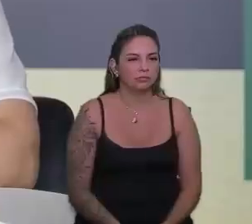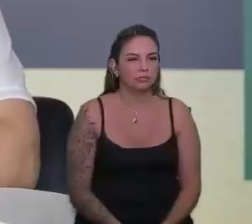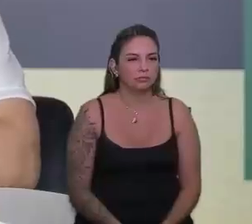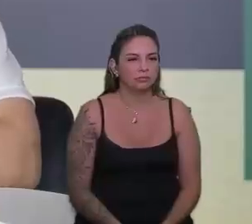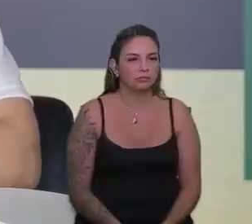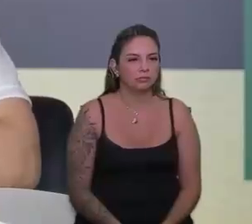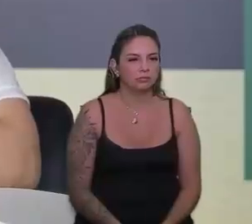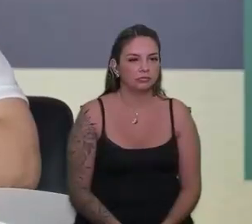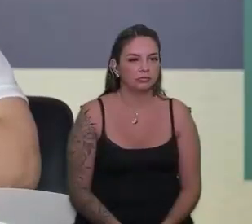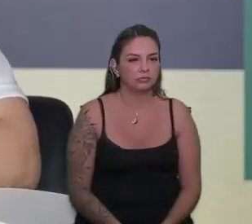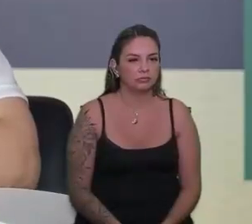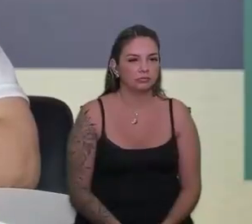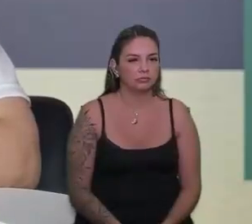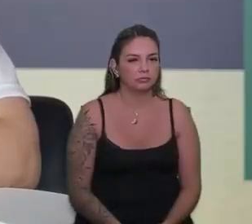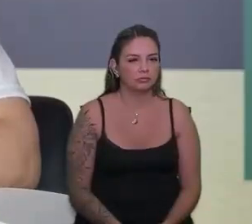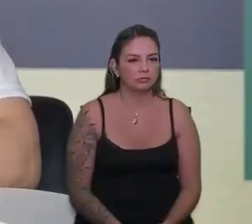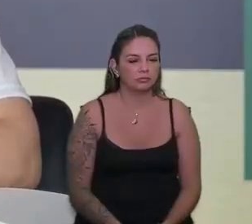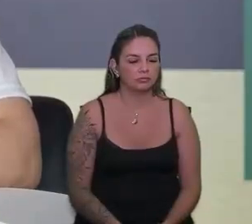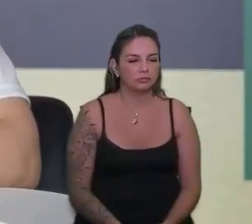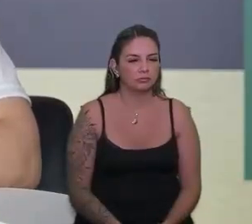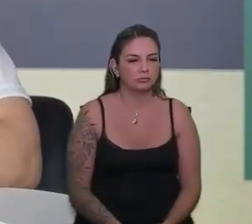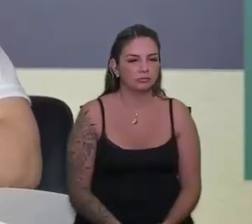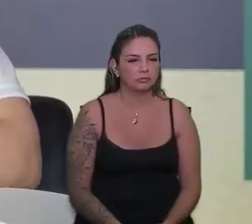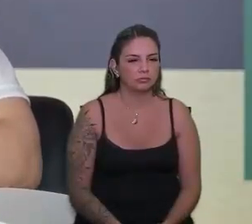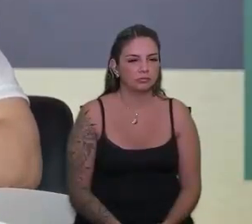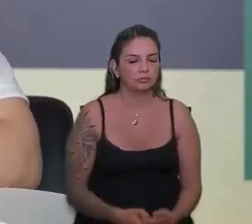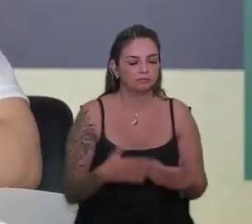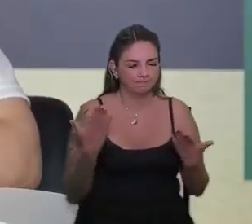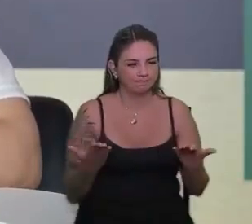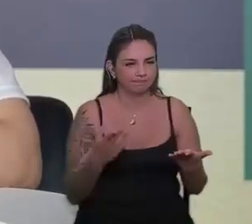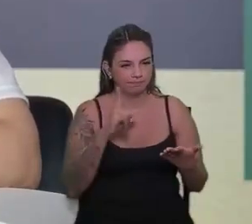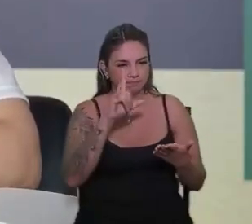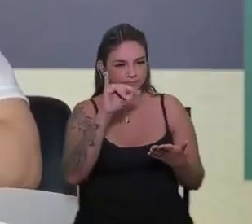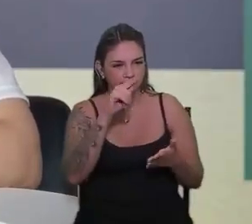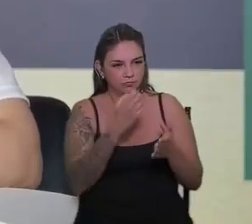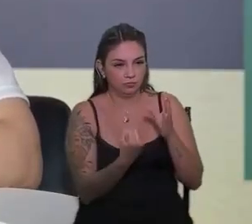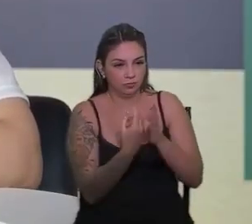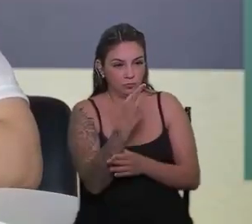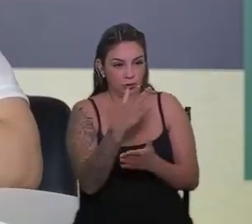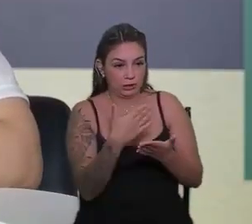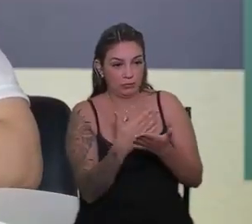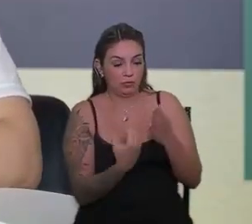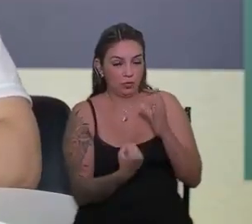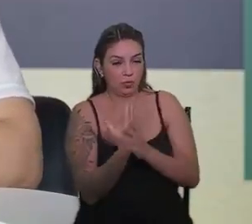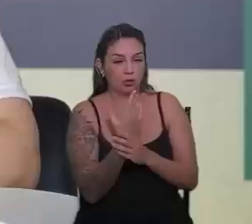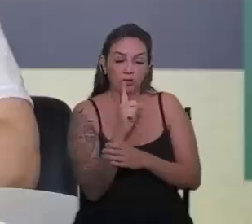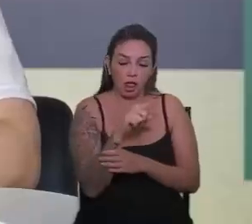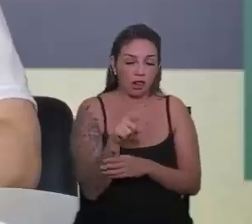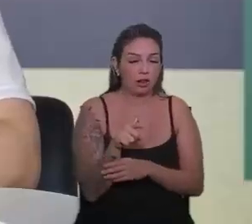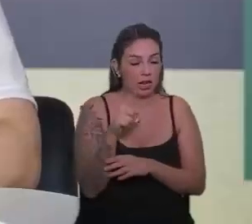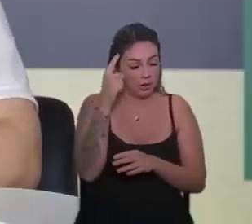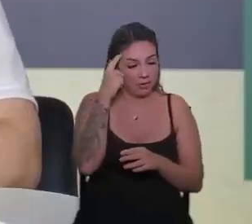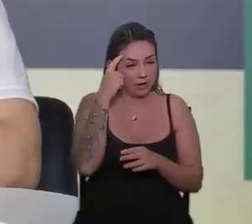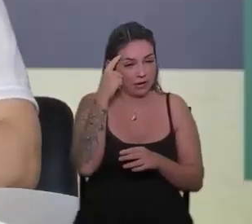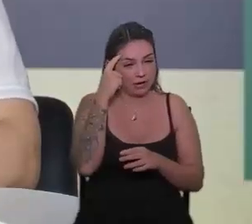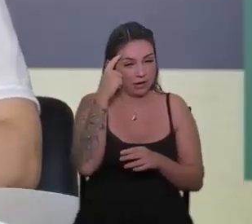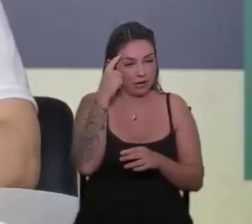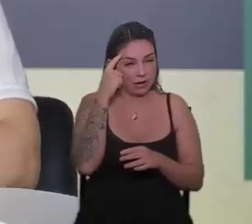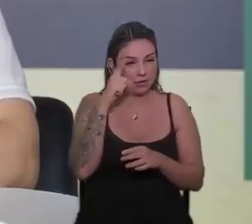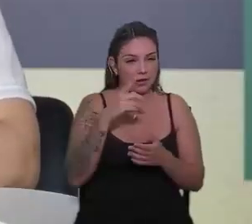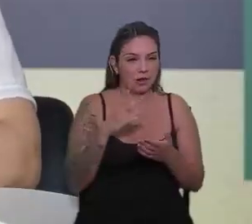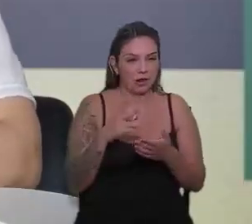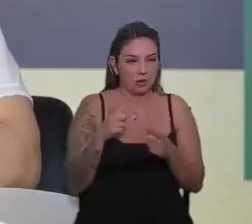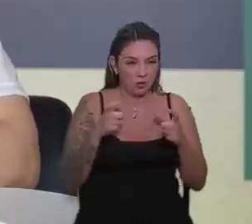se pesquisa. Então, quando o Liga do Solo surgiu, era justamente pensando